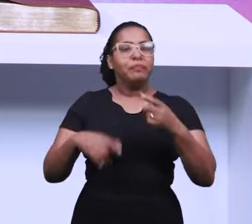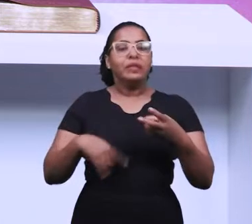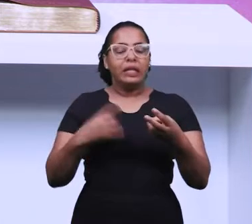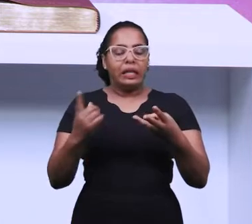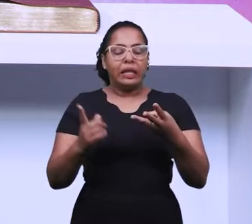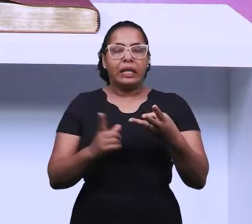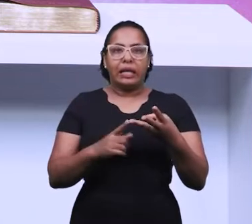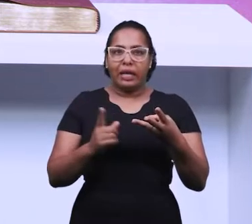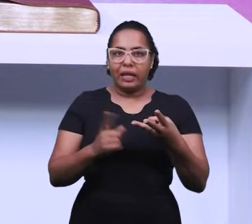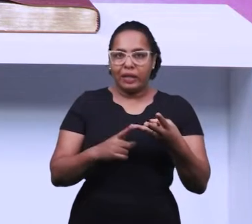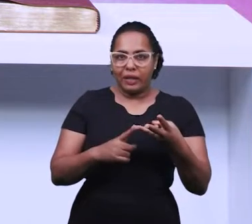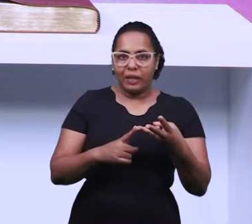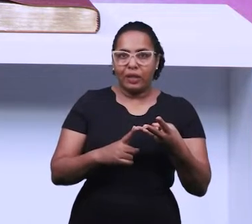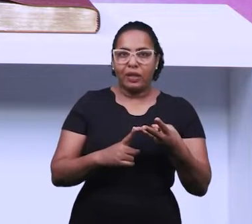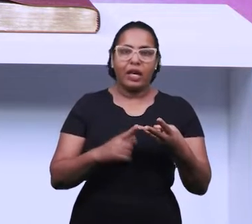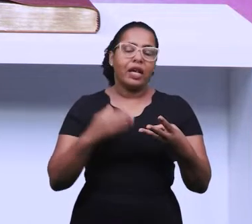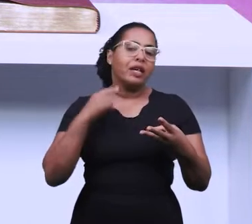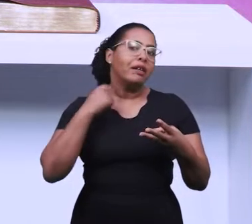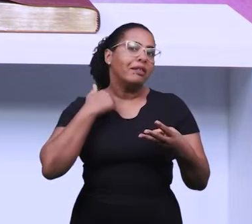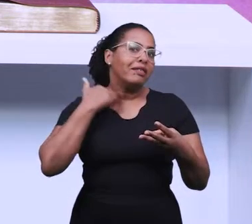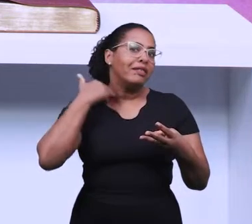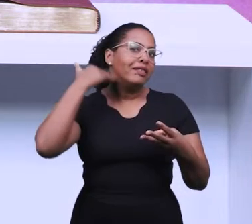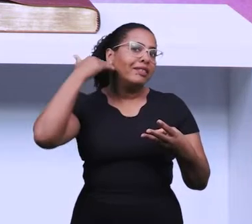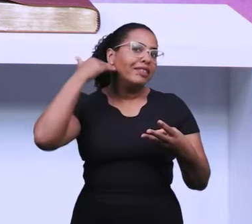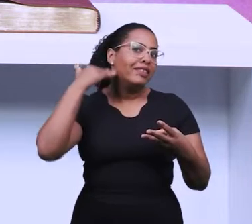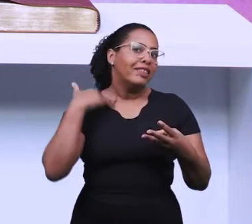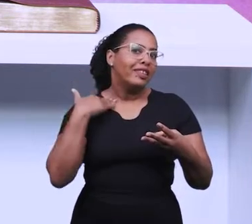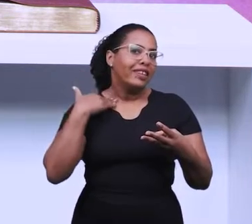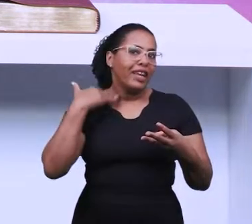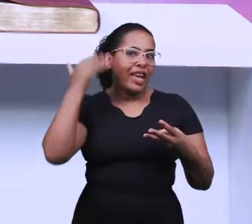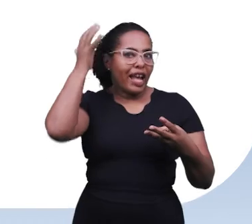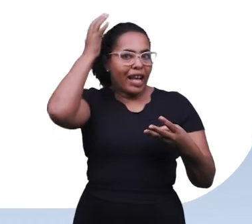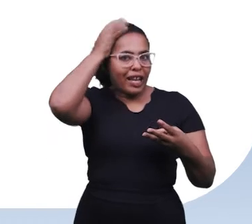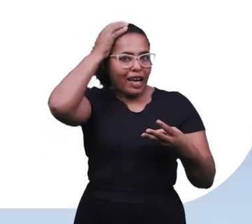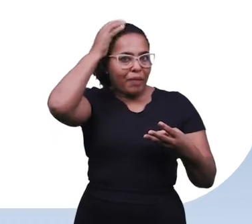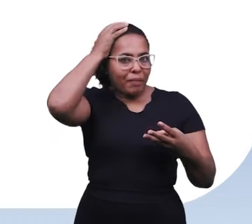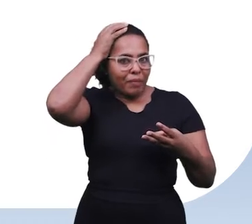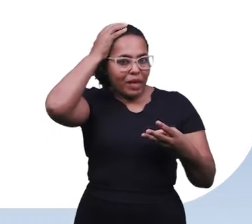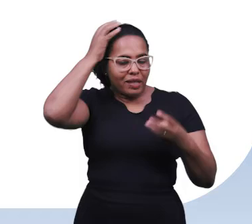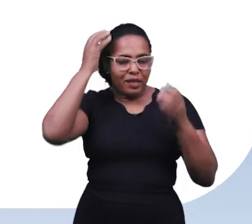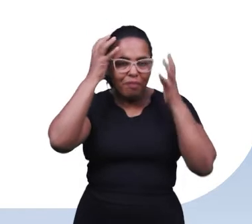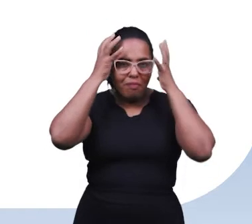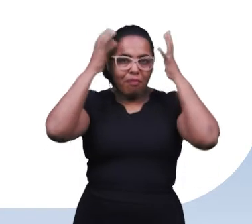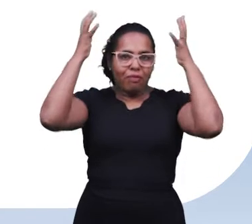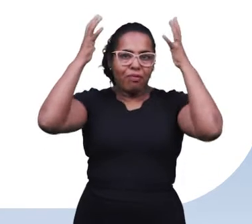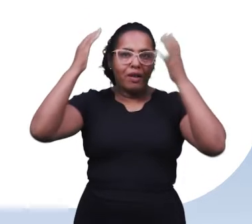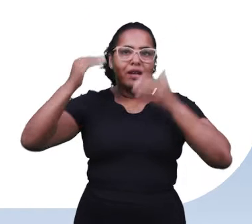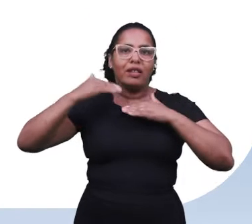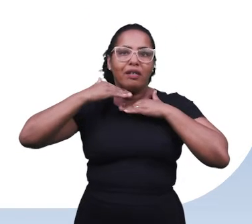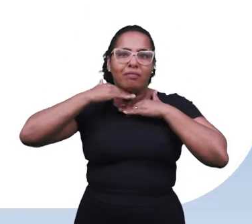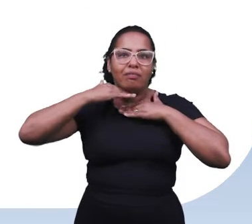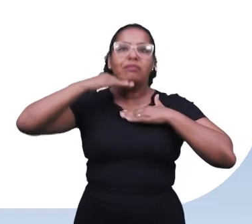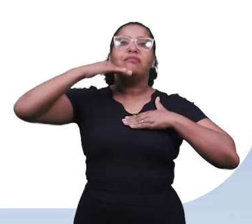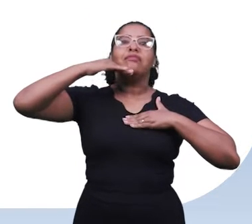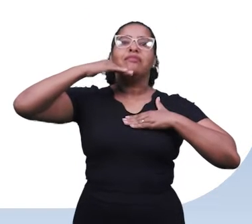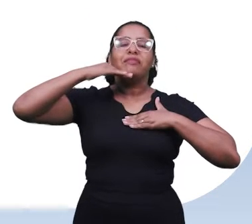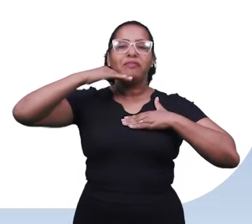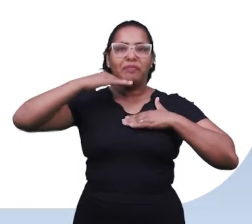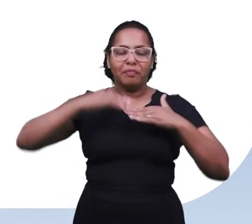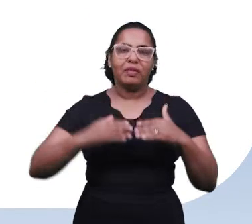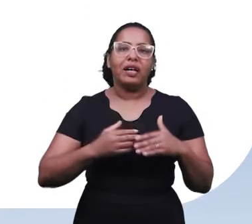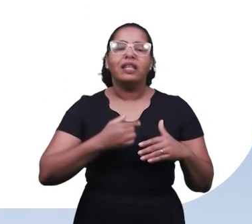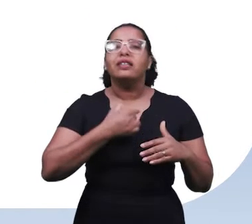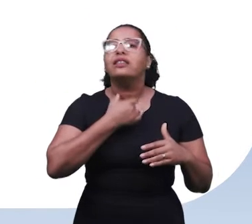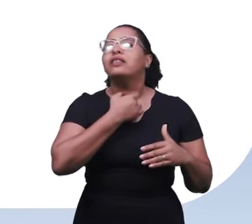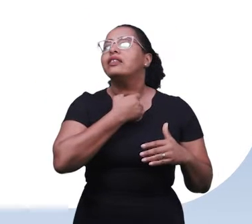mais. Temos a estrutura de pescoço e cabeça, que também vão se desenvolver muito mais.